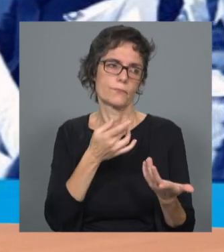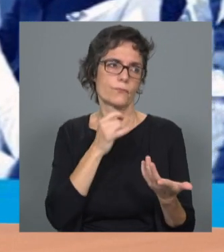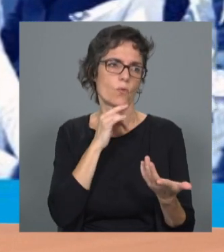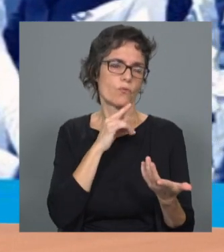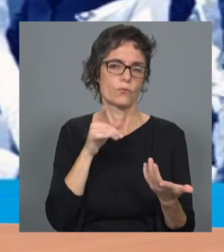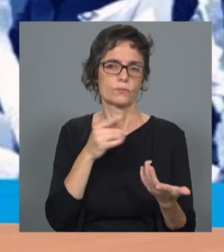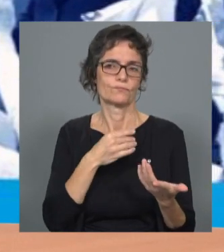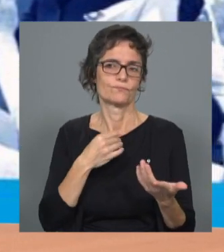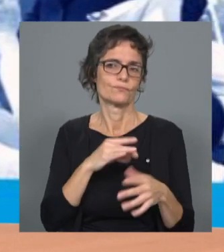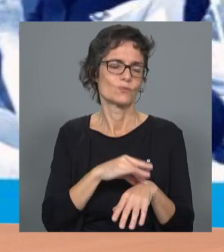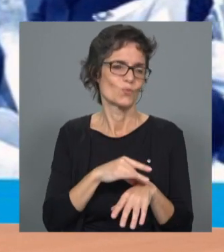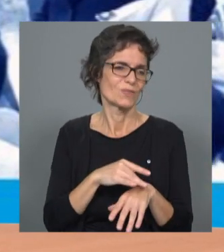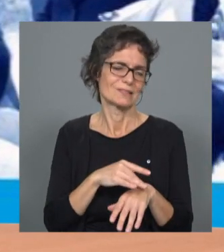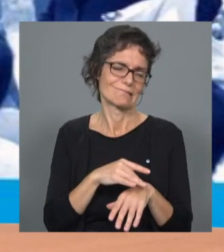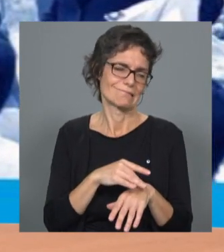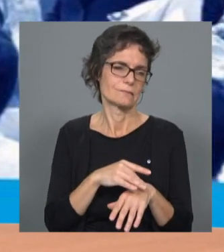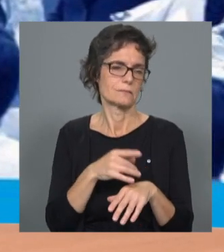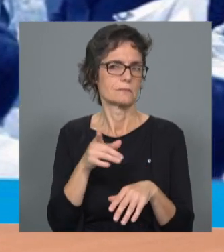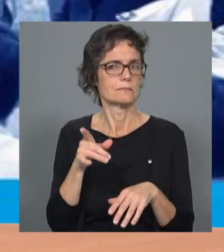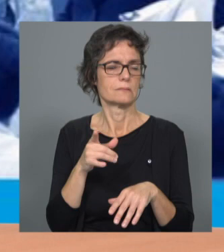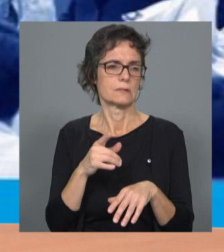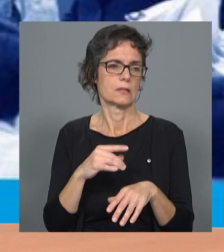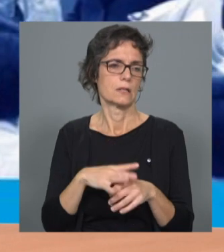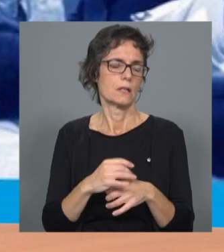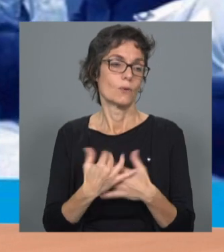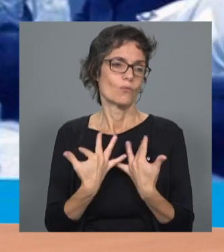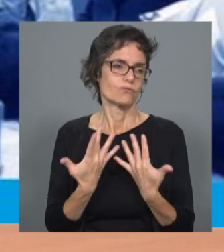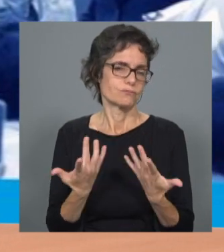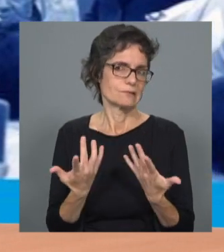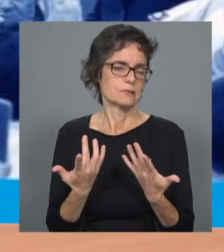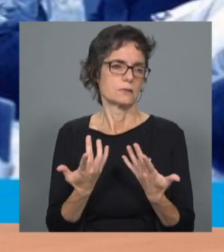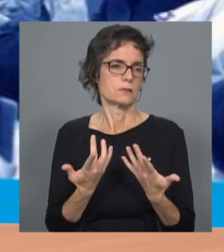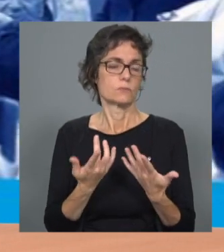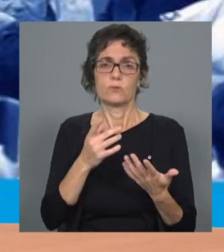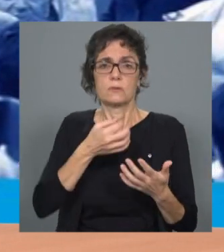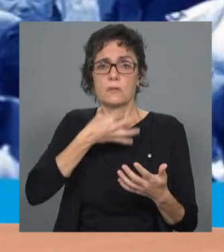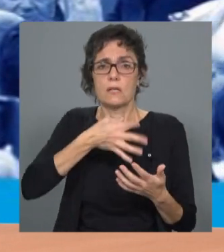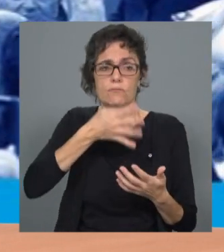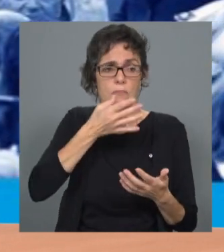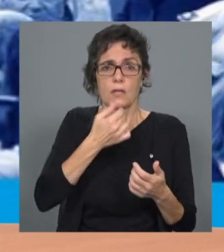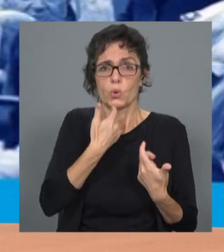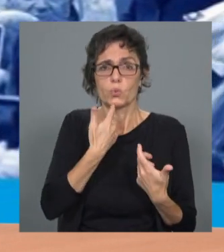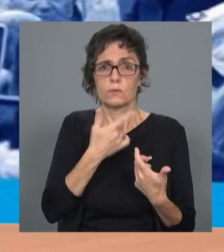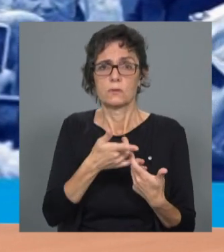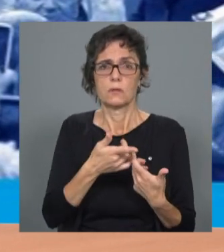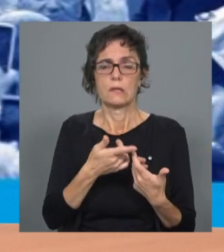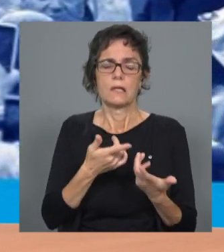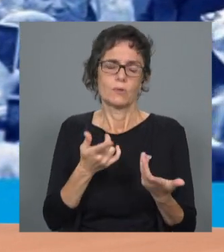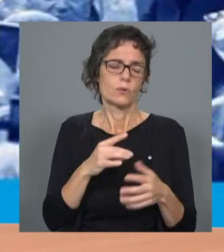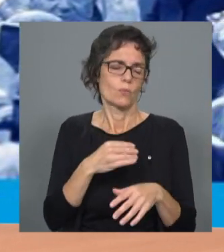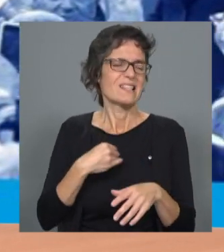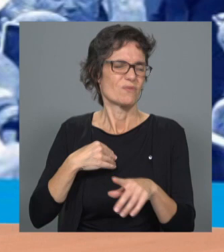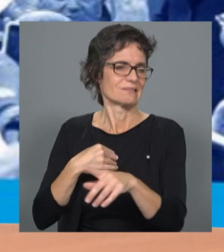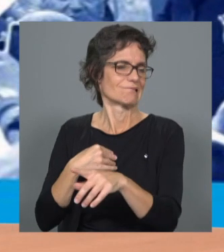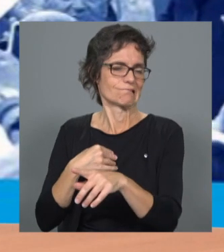está doente, o avô teve Covid-19, não escondi nada, e o avô está muito mal,